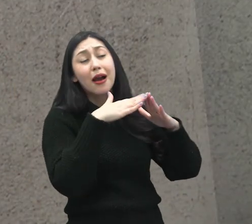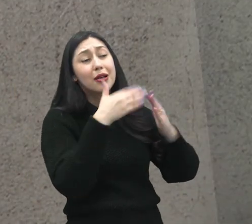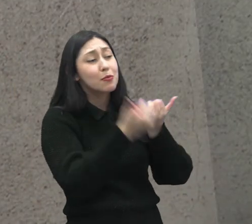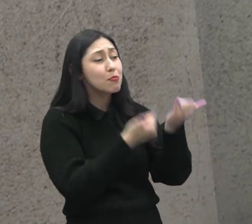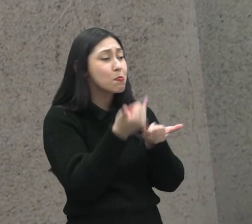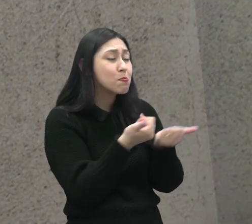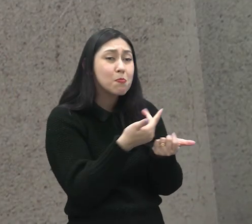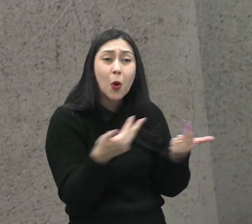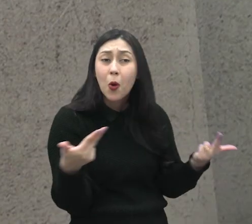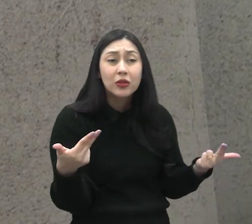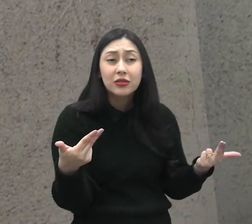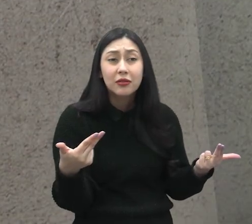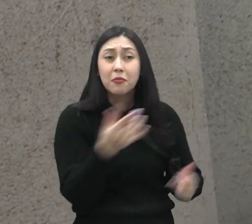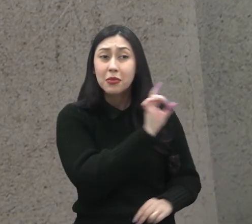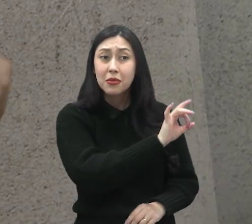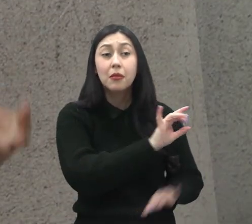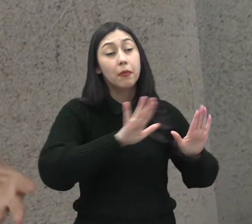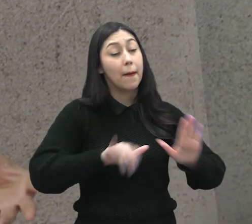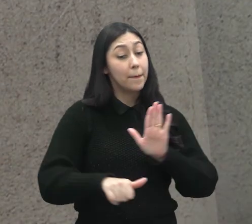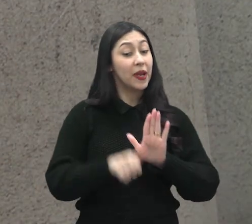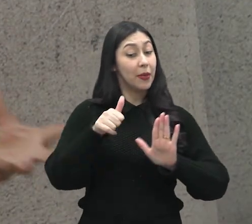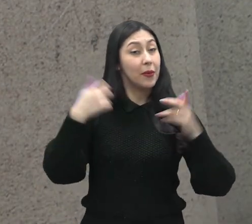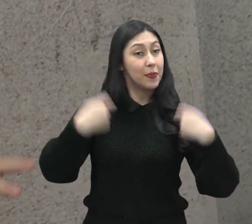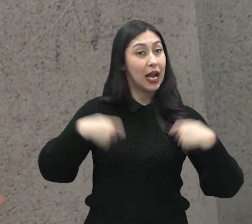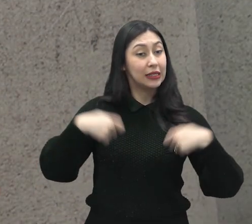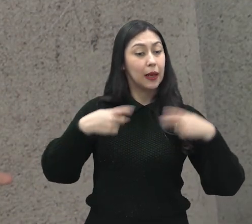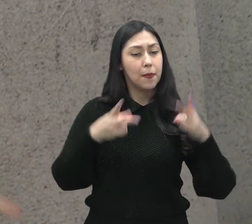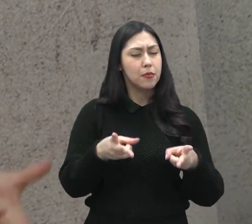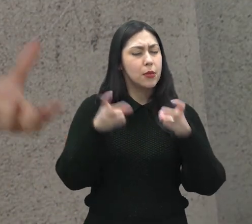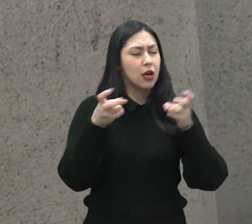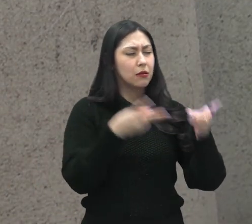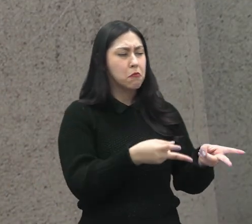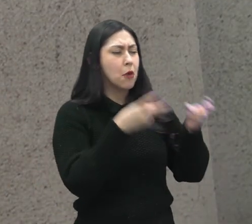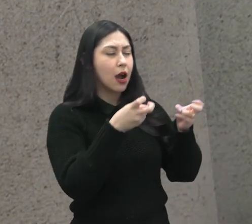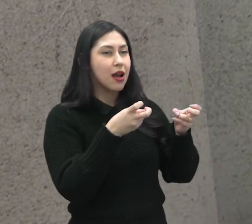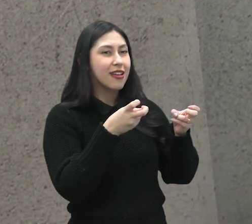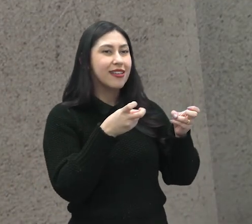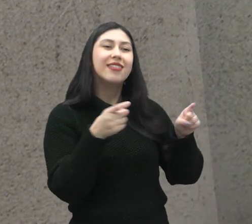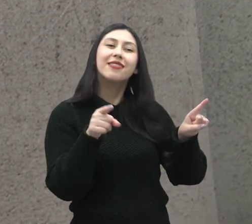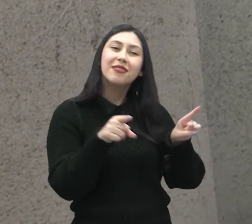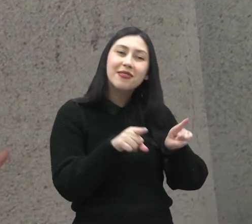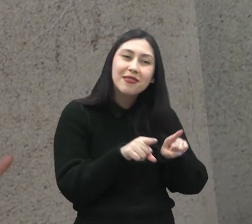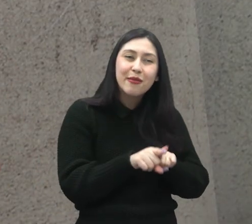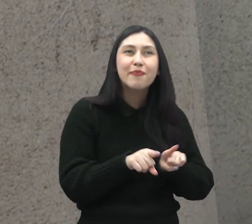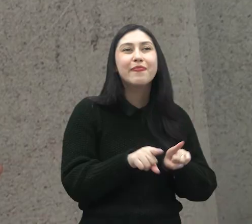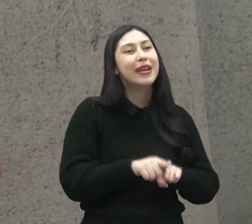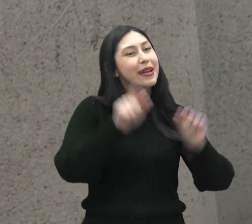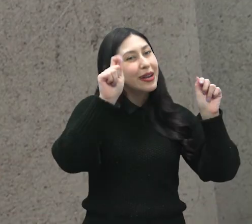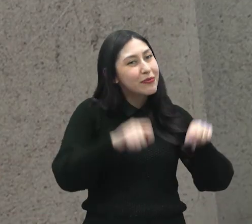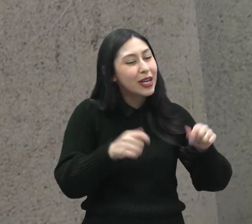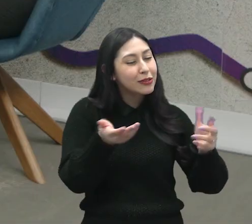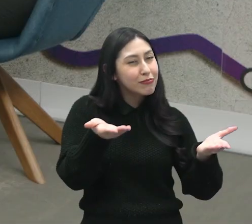um vai... primeiro é preciso perceber, né, o que é cada qual e é possível, de fato, conciliar